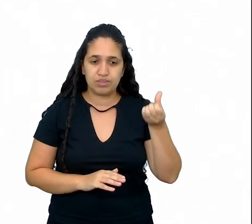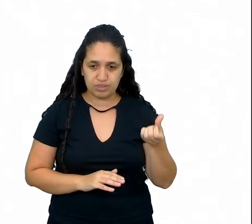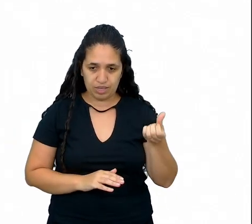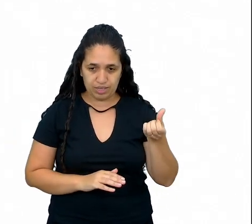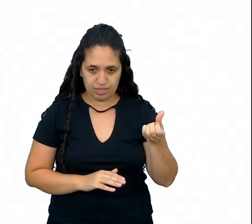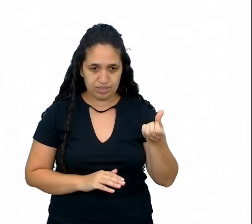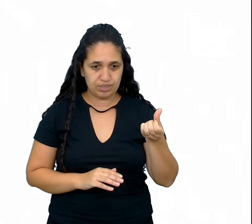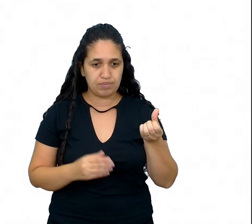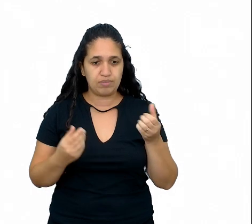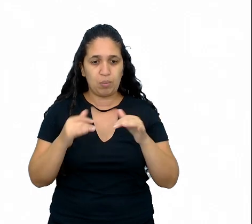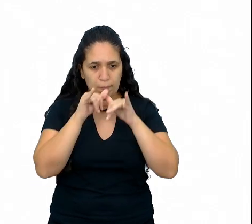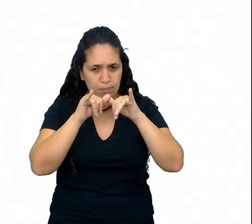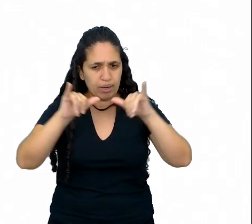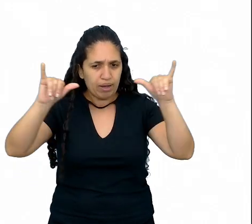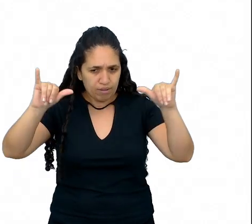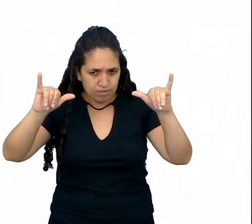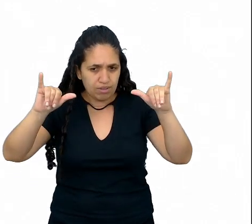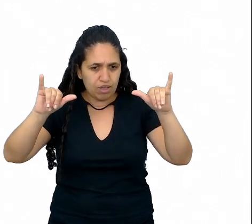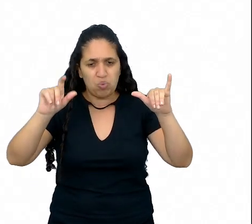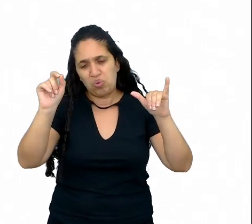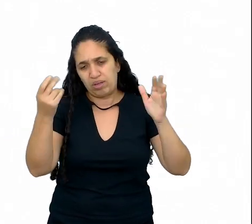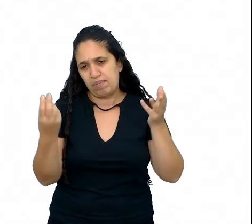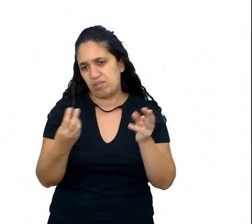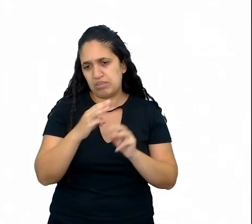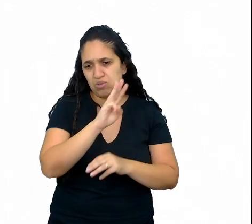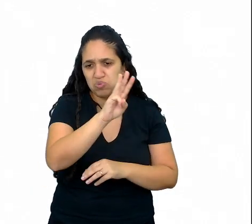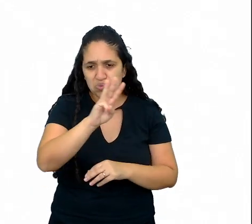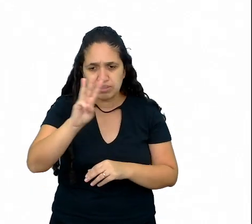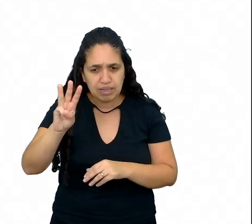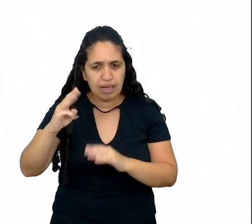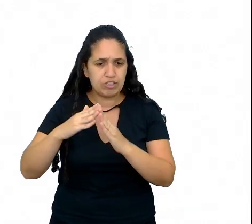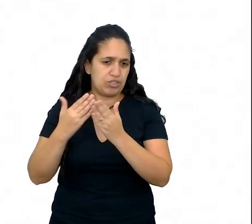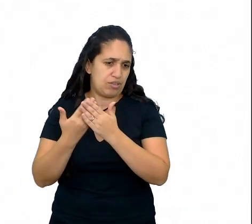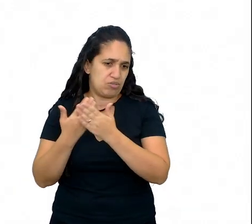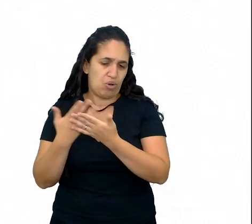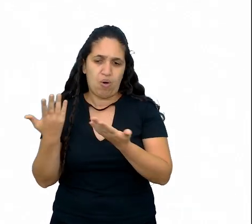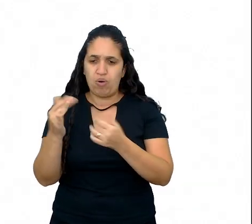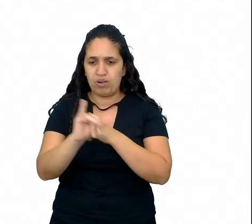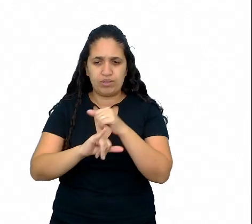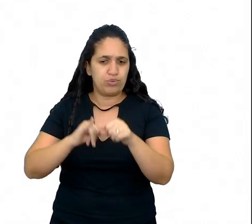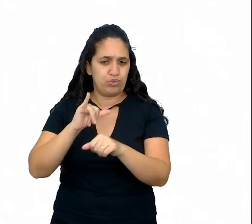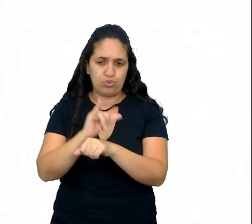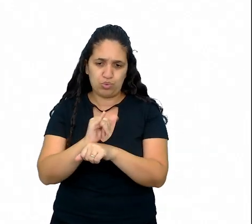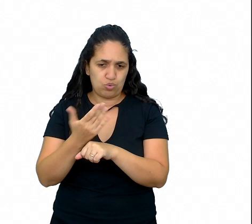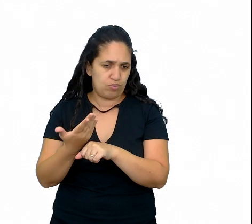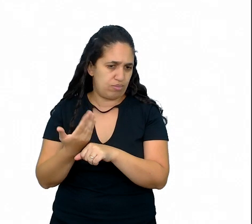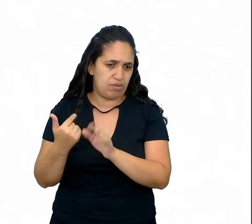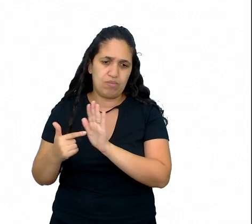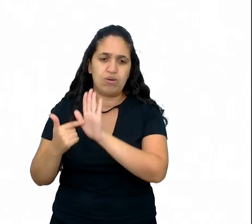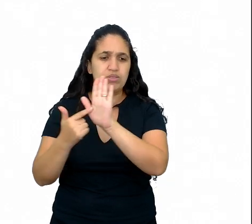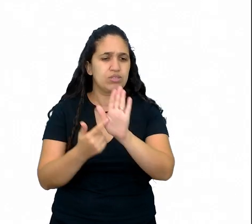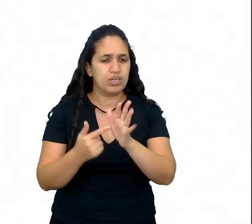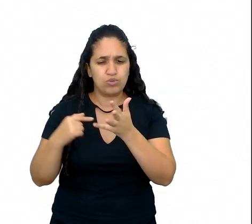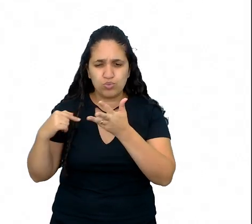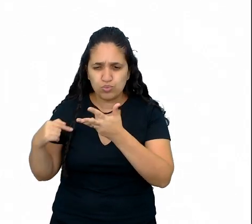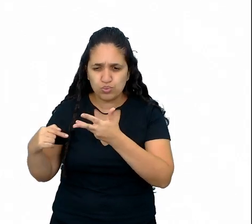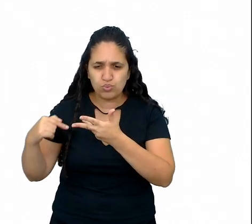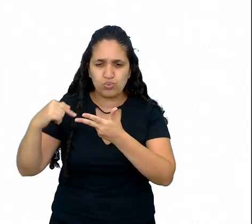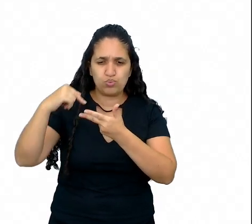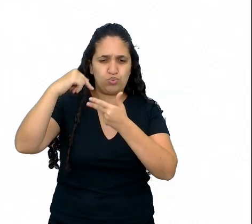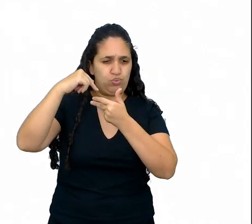produto final pode ser num site da escola, pode ser um vídeo do YouTube, mostrando tudo que foi desenvolvido nesse